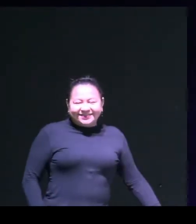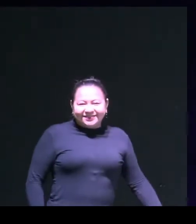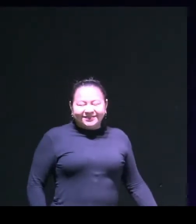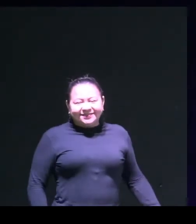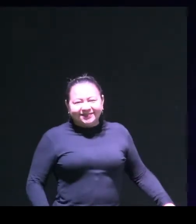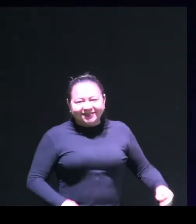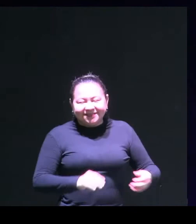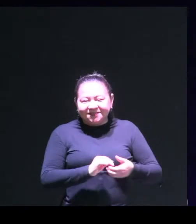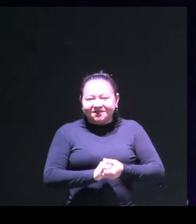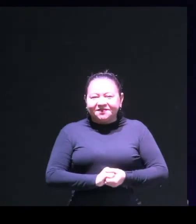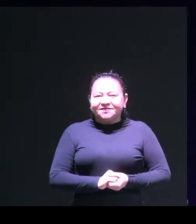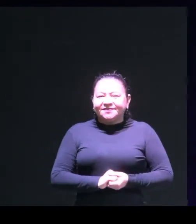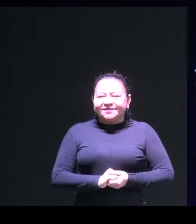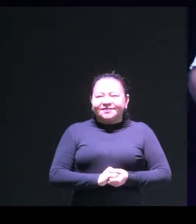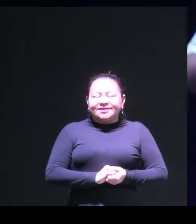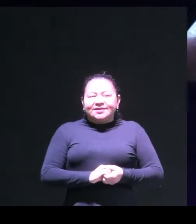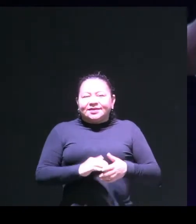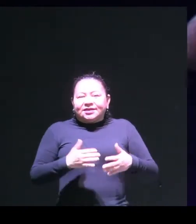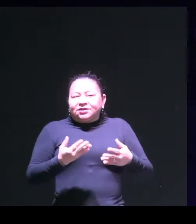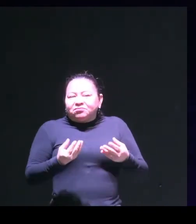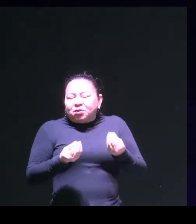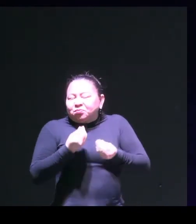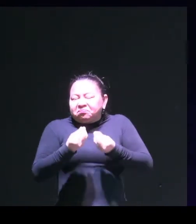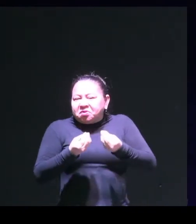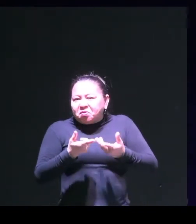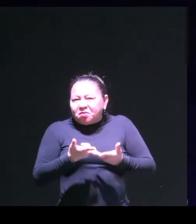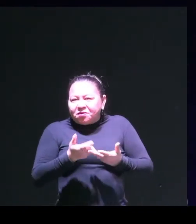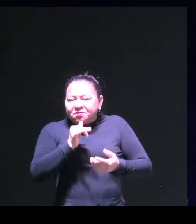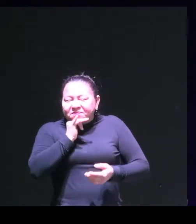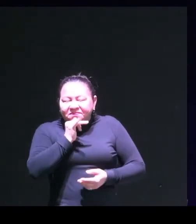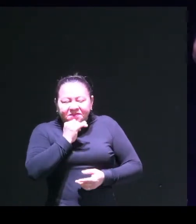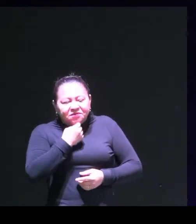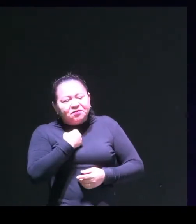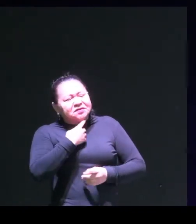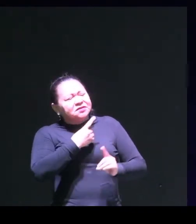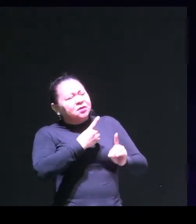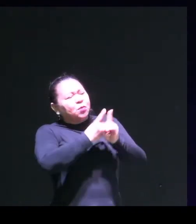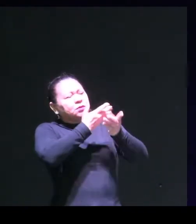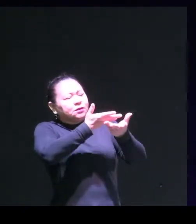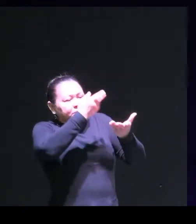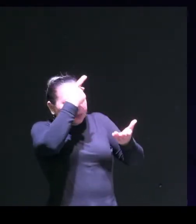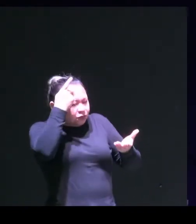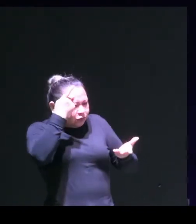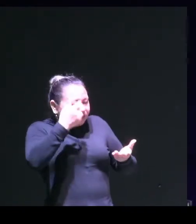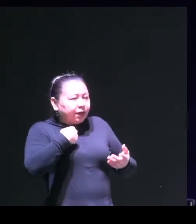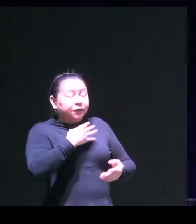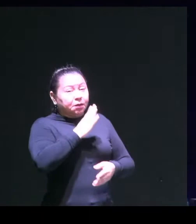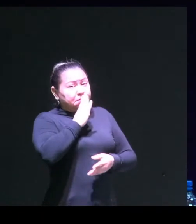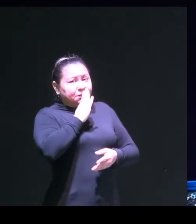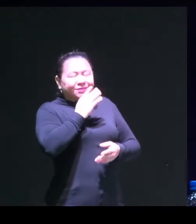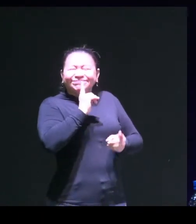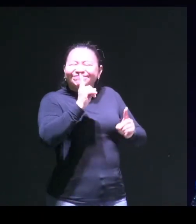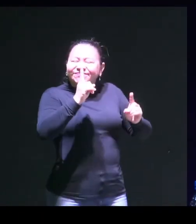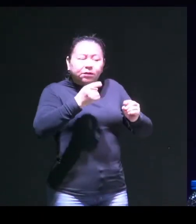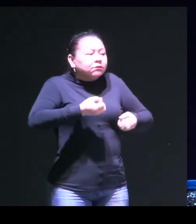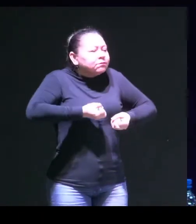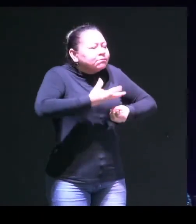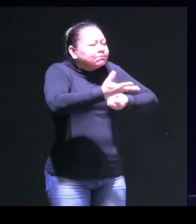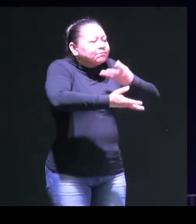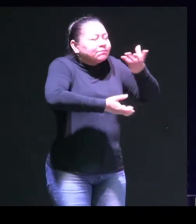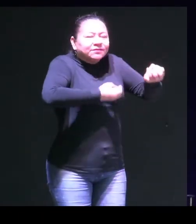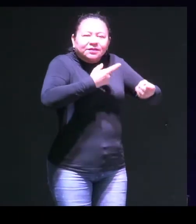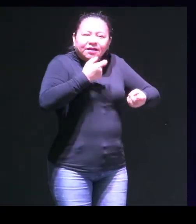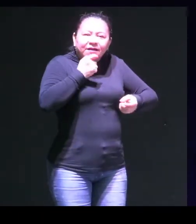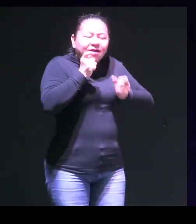pessoa. Não é admissível você comprar ou vender algo e não expressar o amor de Deus, não convidá-lo para ouvir